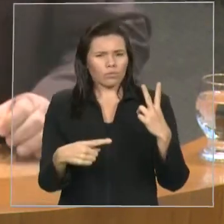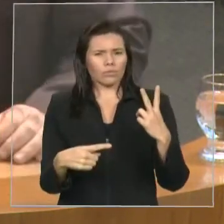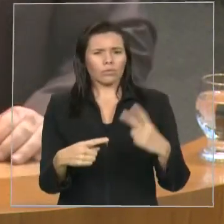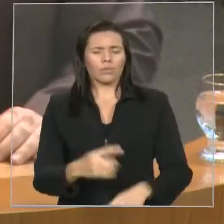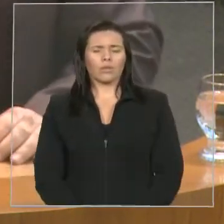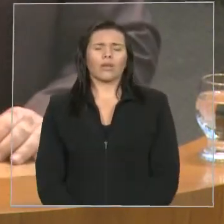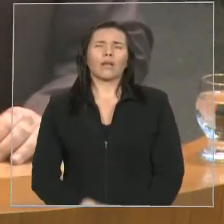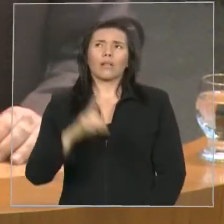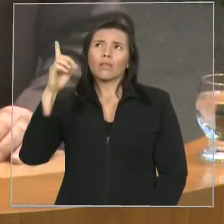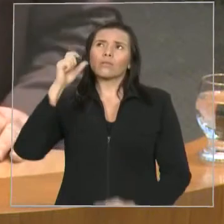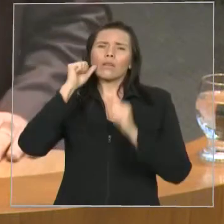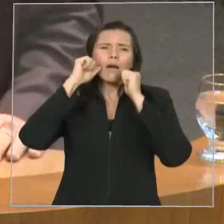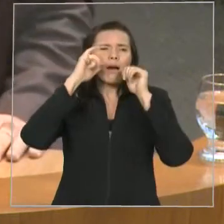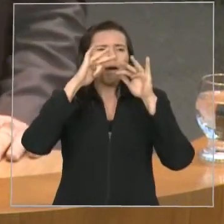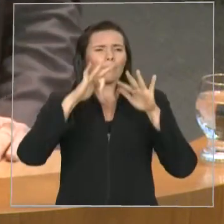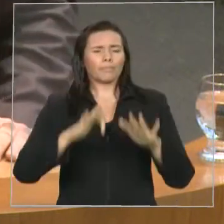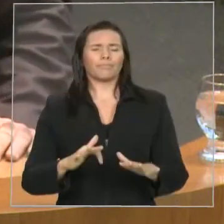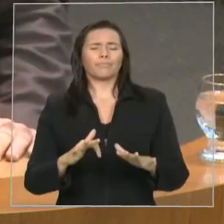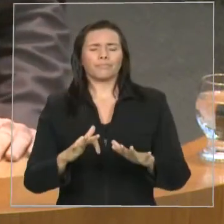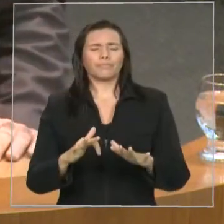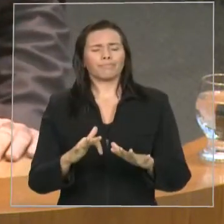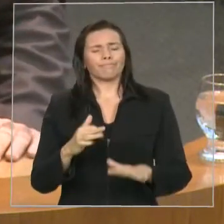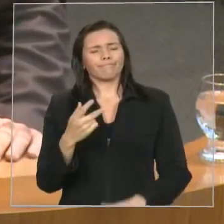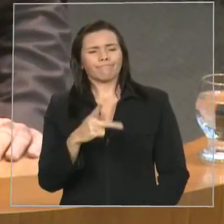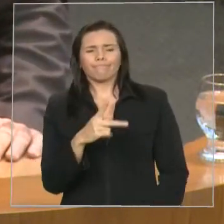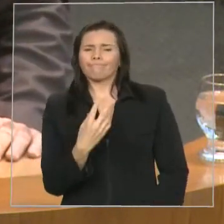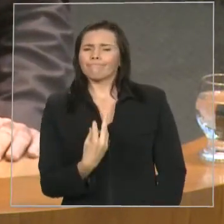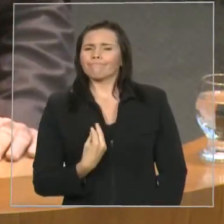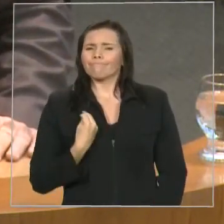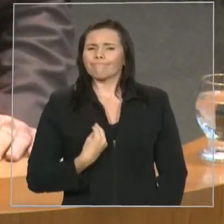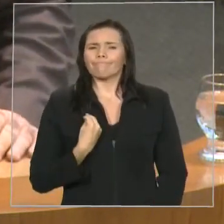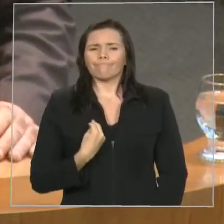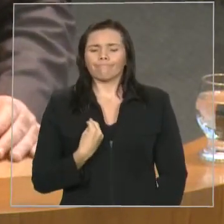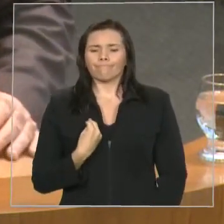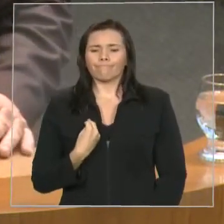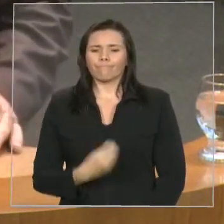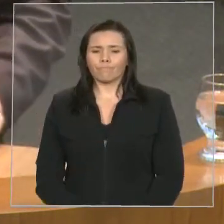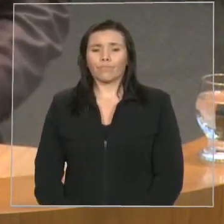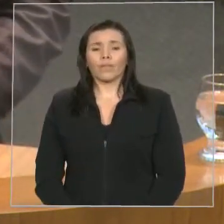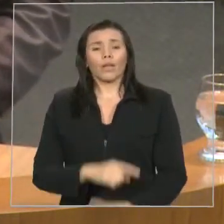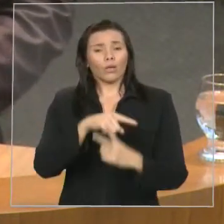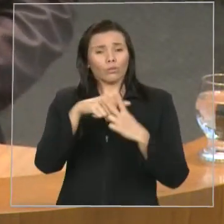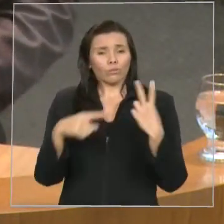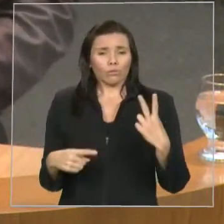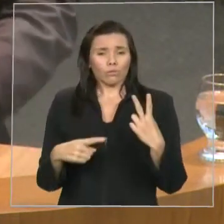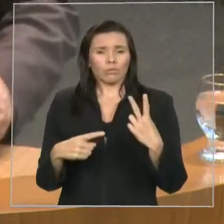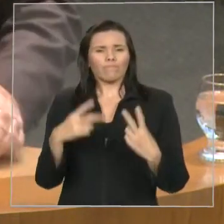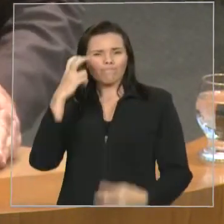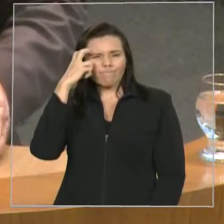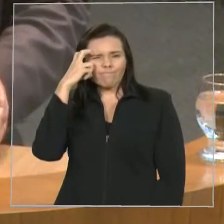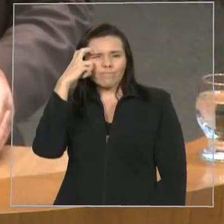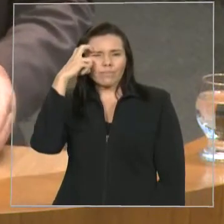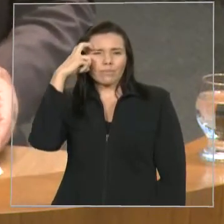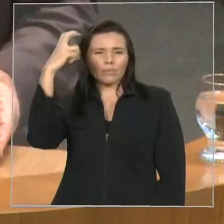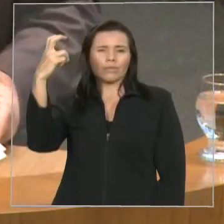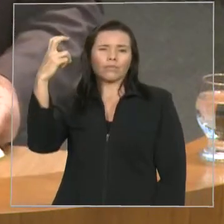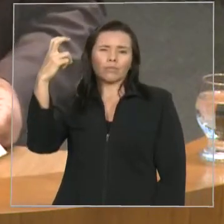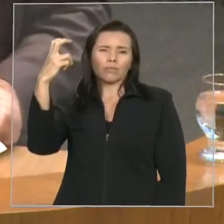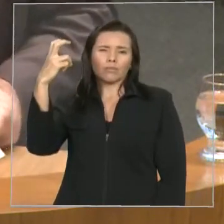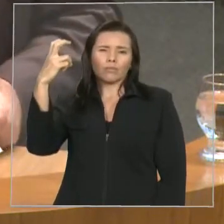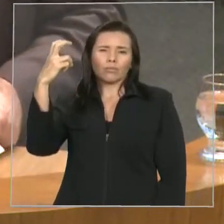públicos e que eles possam, de forma inteligente e com muita